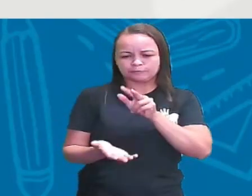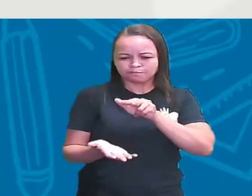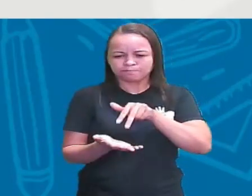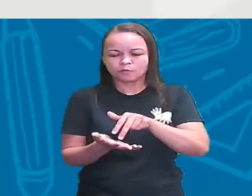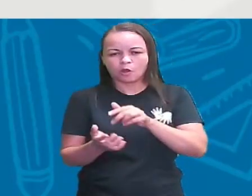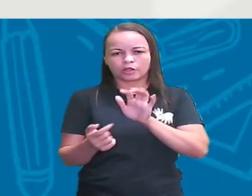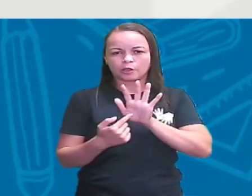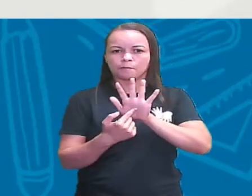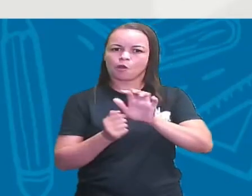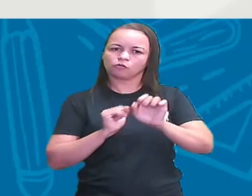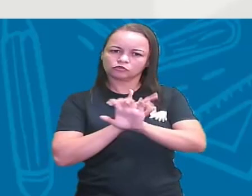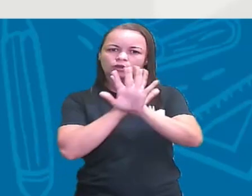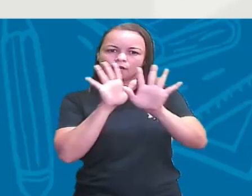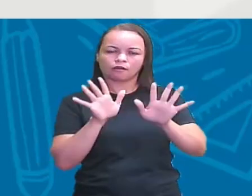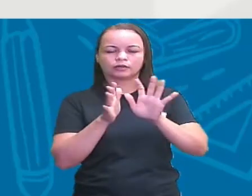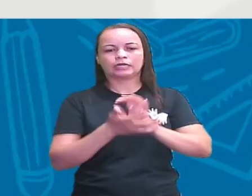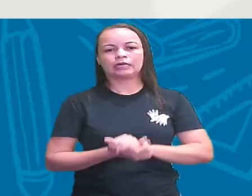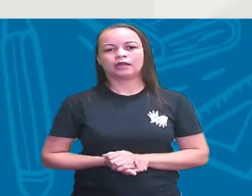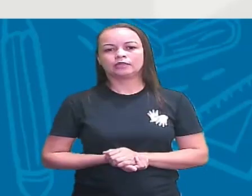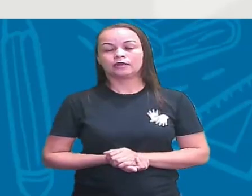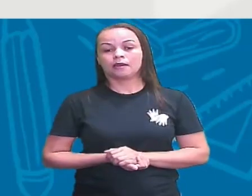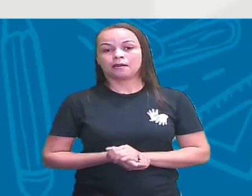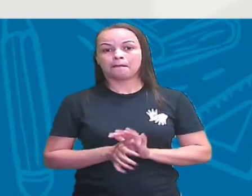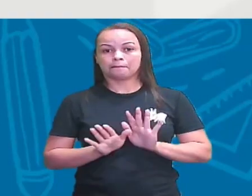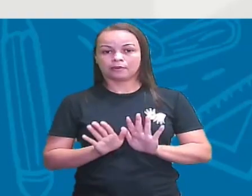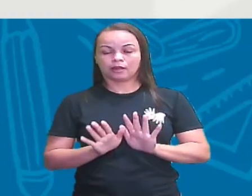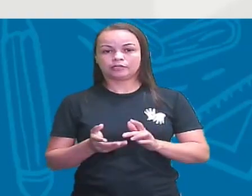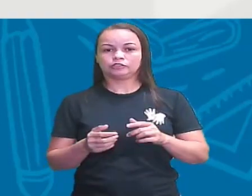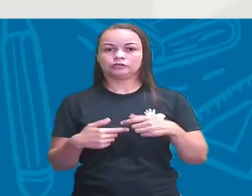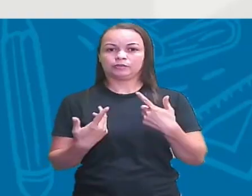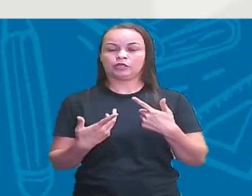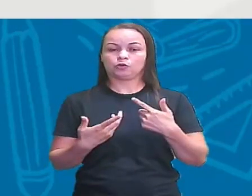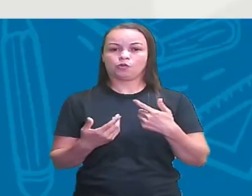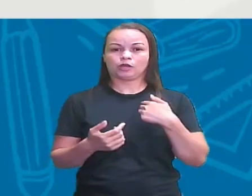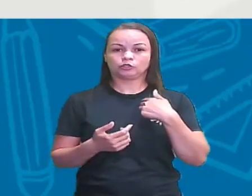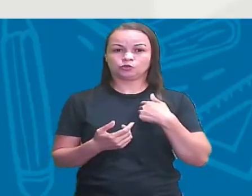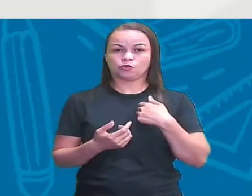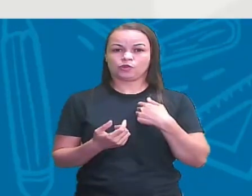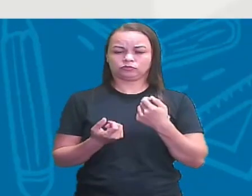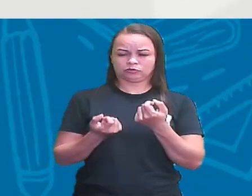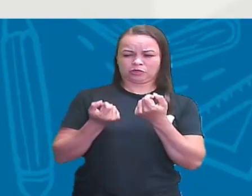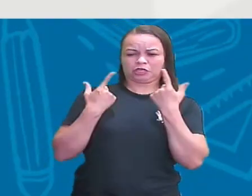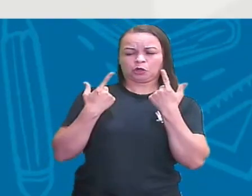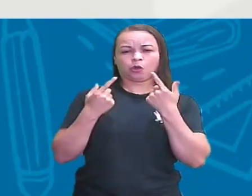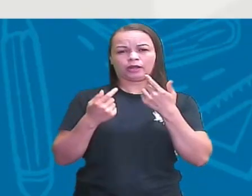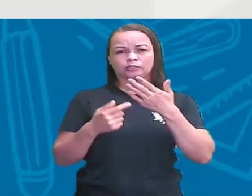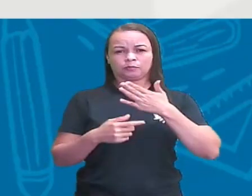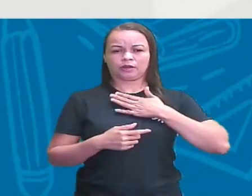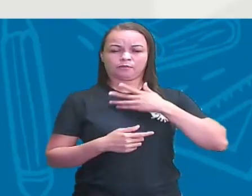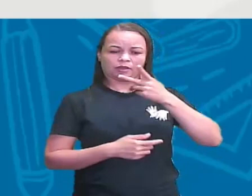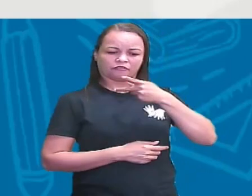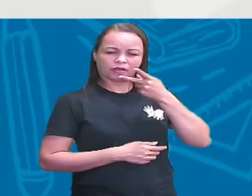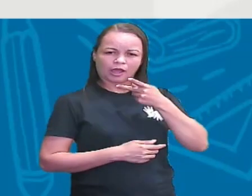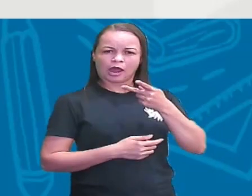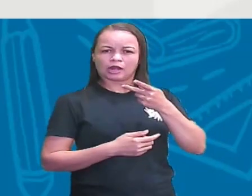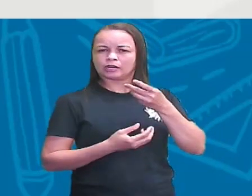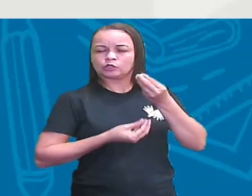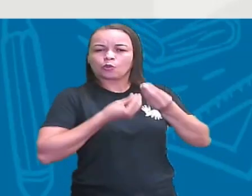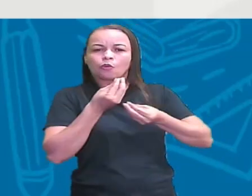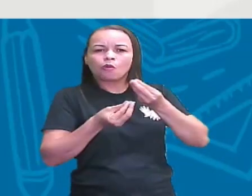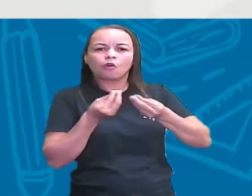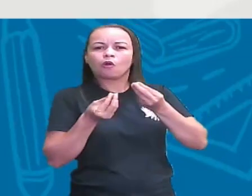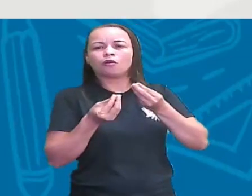muito claro. Mas também quando eu sou ignorado pelo meu falar, pela minha abordagem, pela